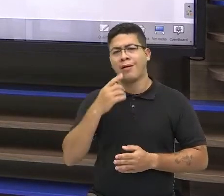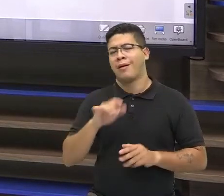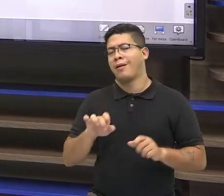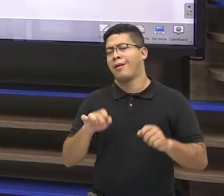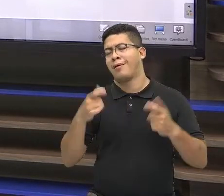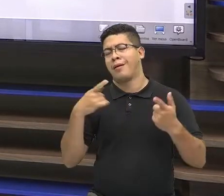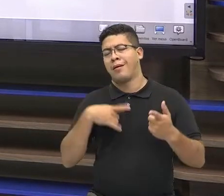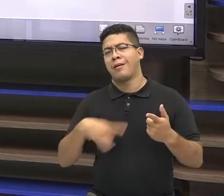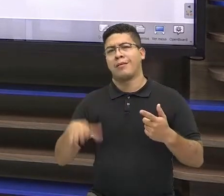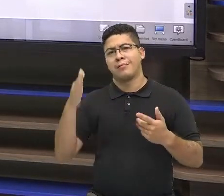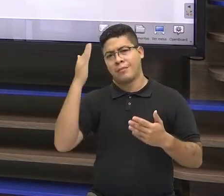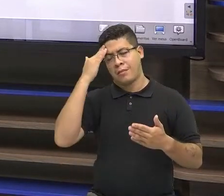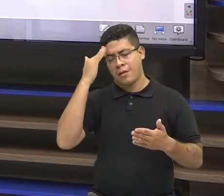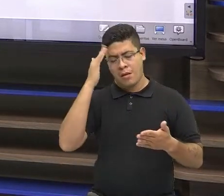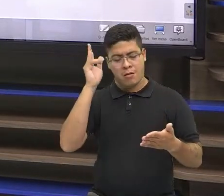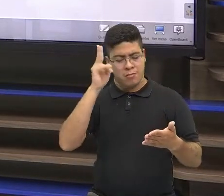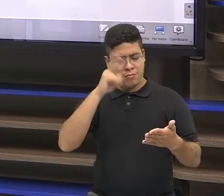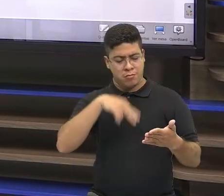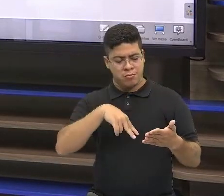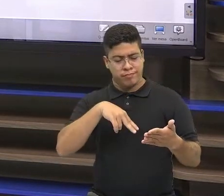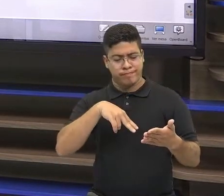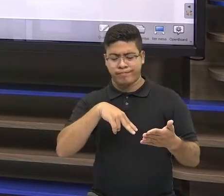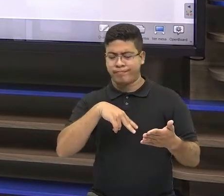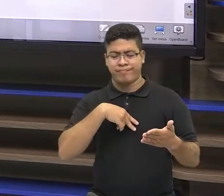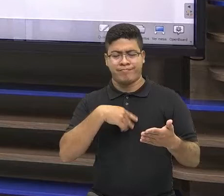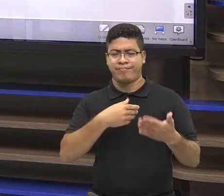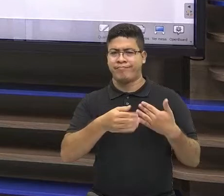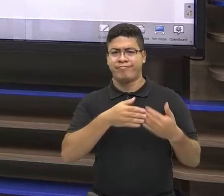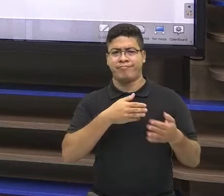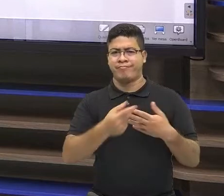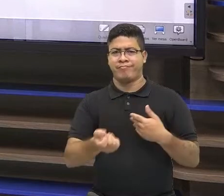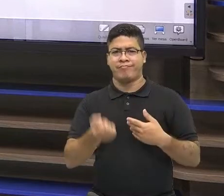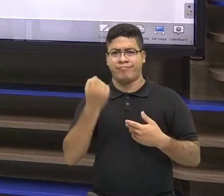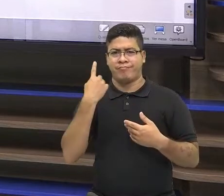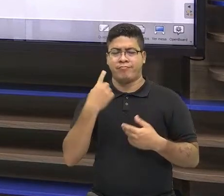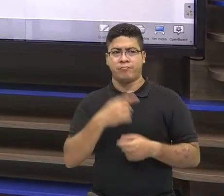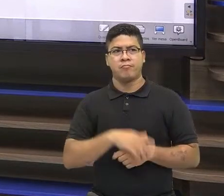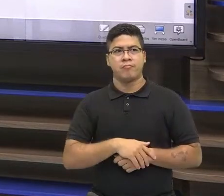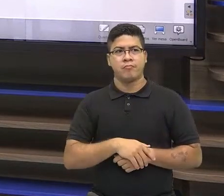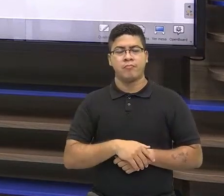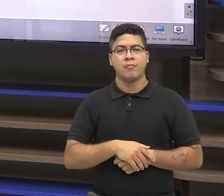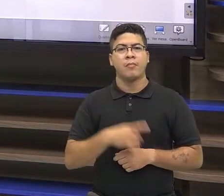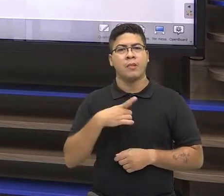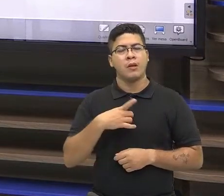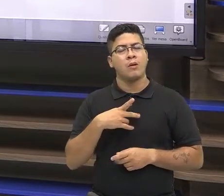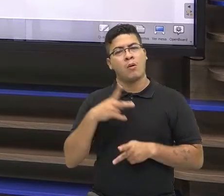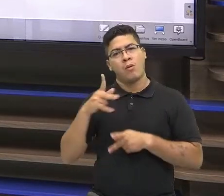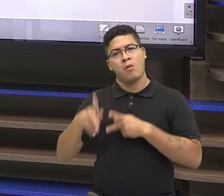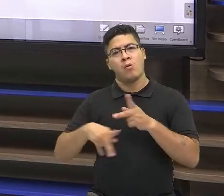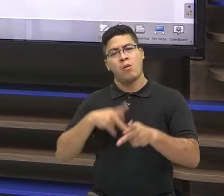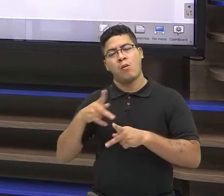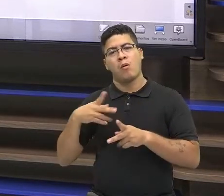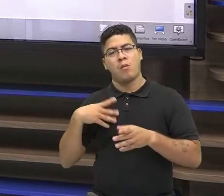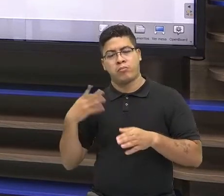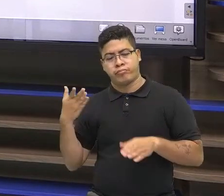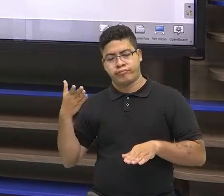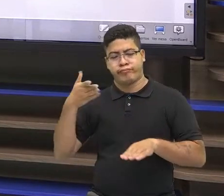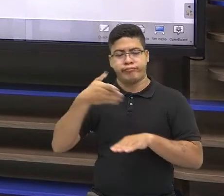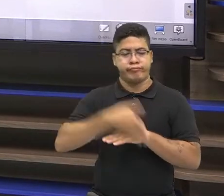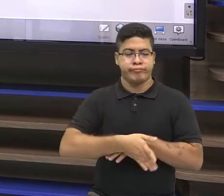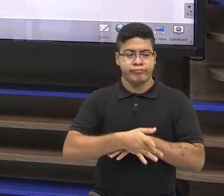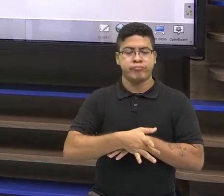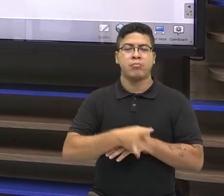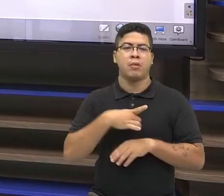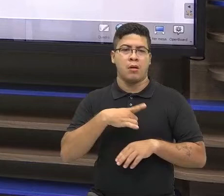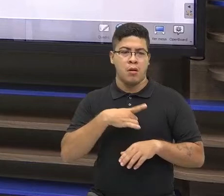eles fossem fazer a leitura, nada ia importar, mas ele queria que o povo, que chegasse, né, num povo